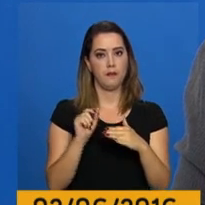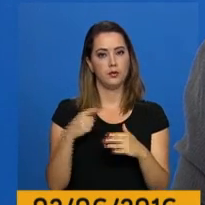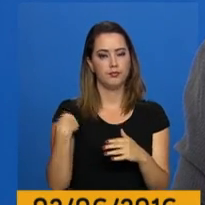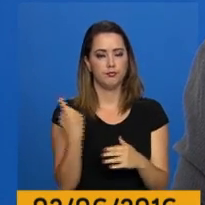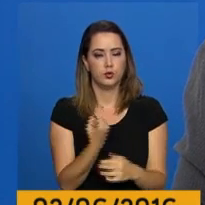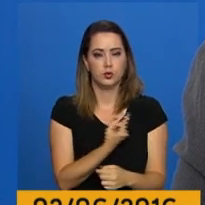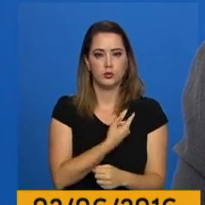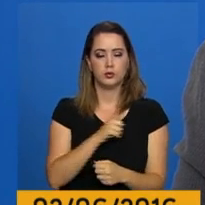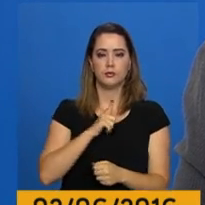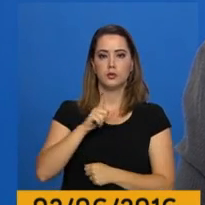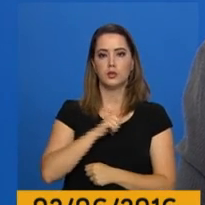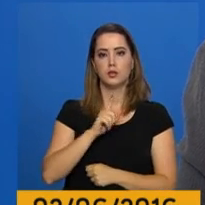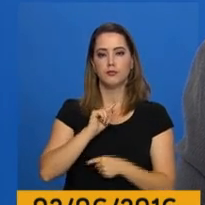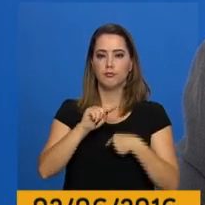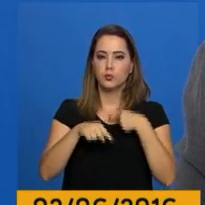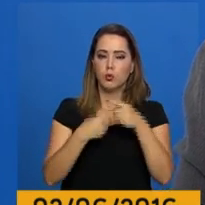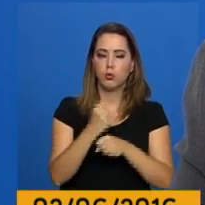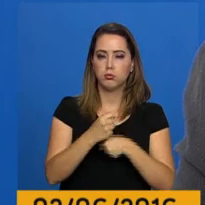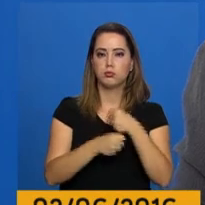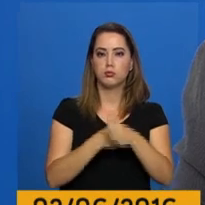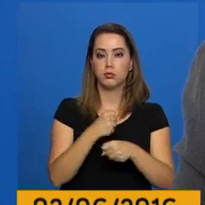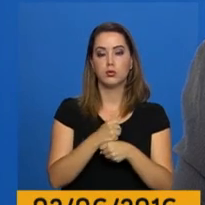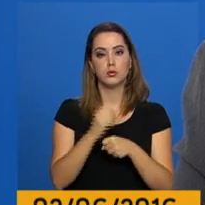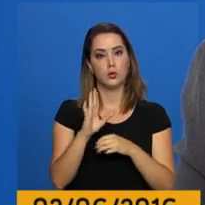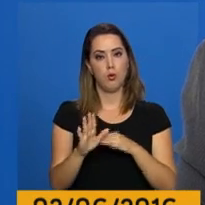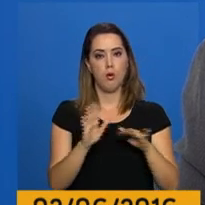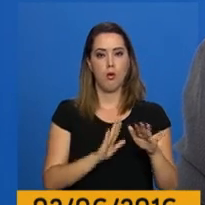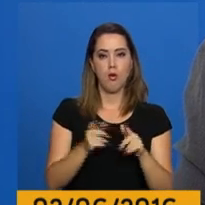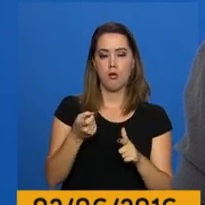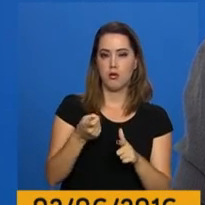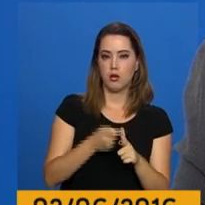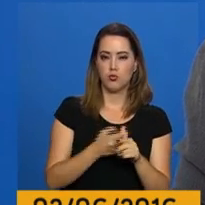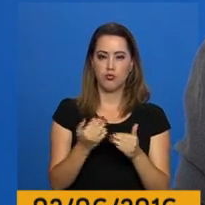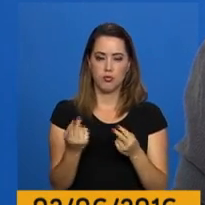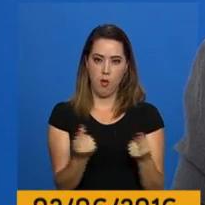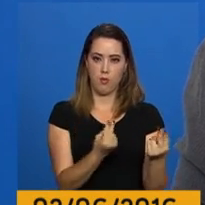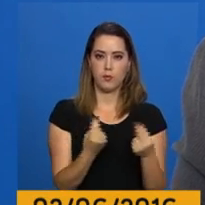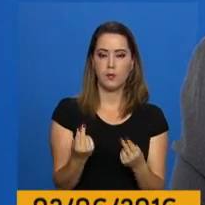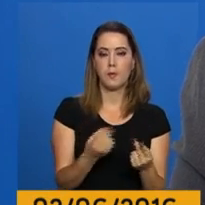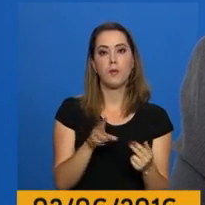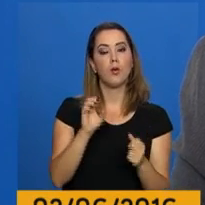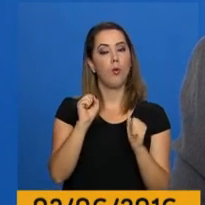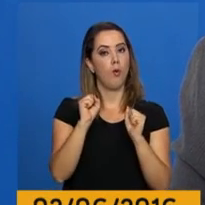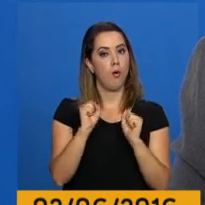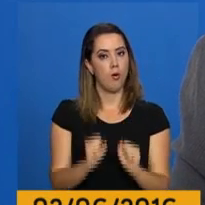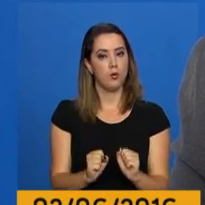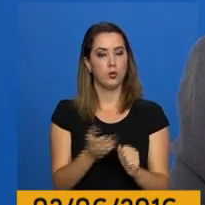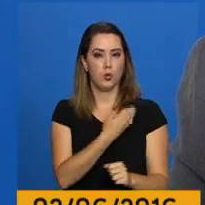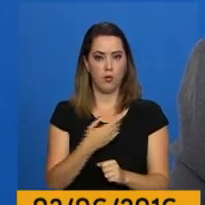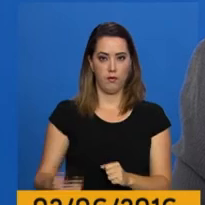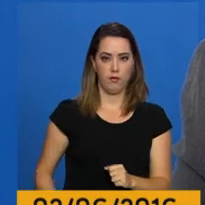nós tenhamos, nos próximos anos, um comportamento da despesa compatível, né, com a capacidade do